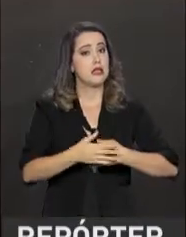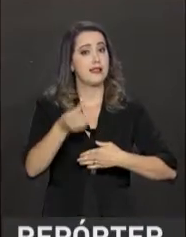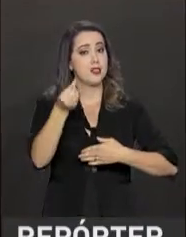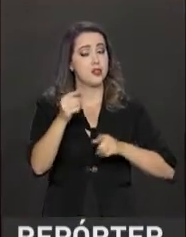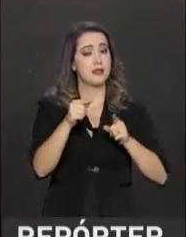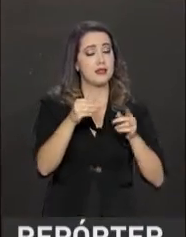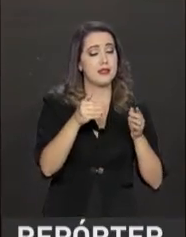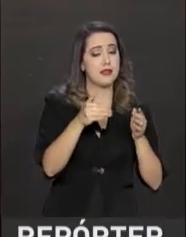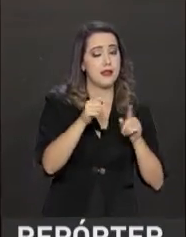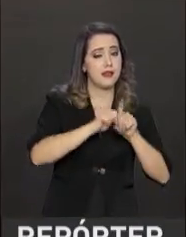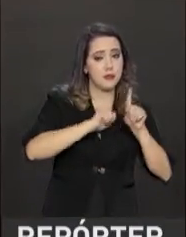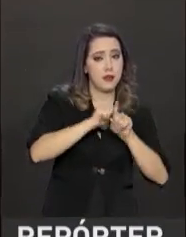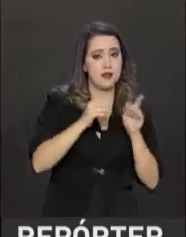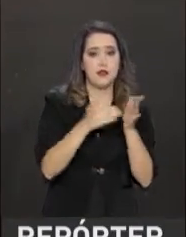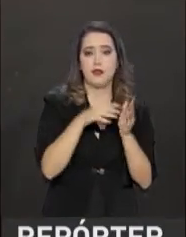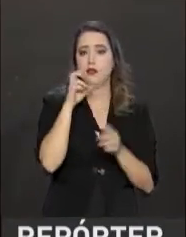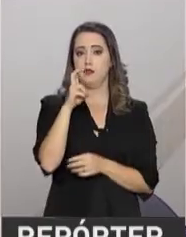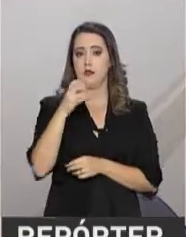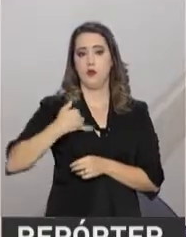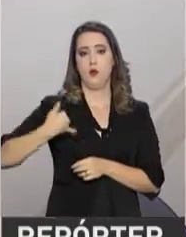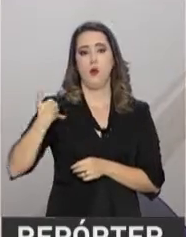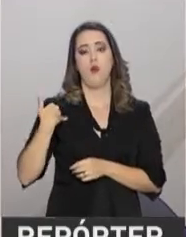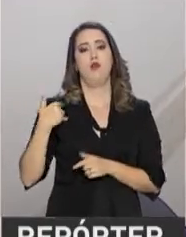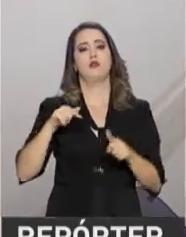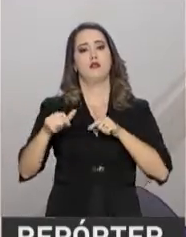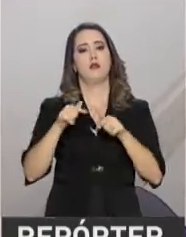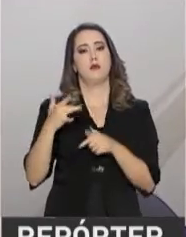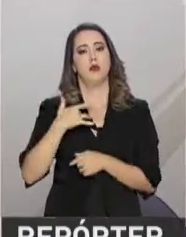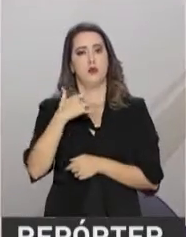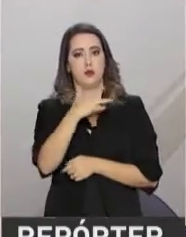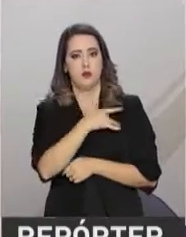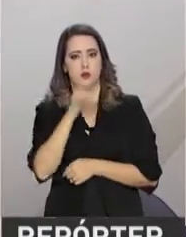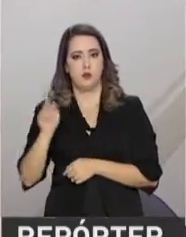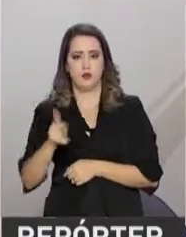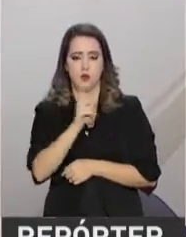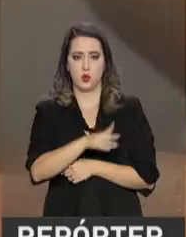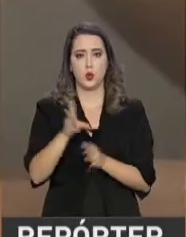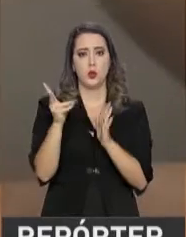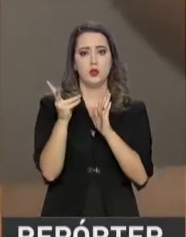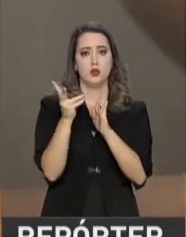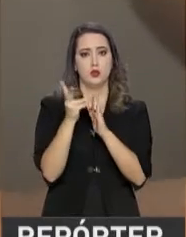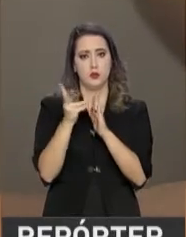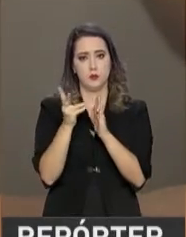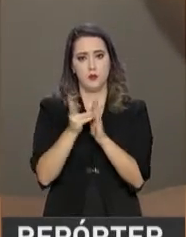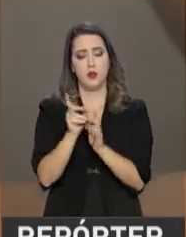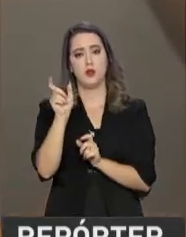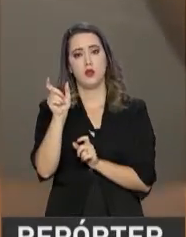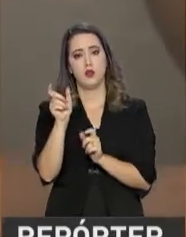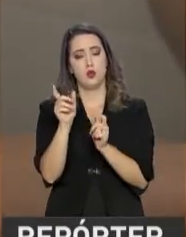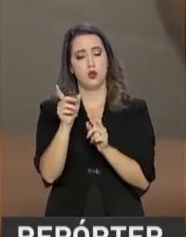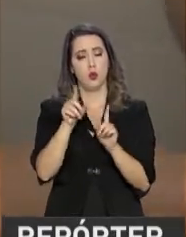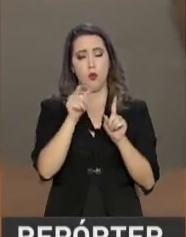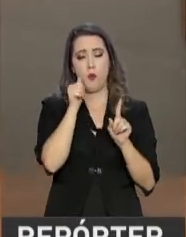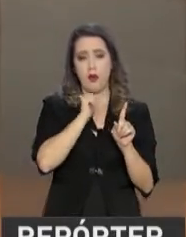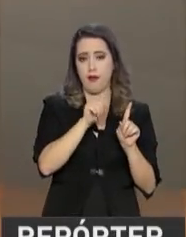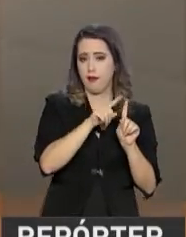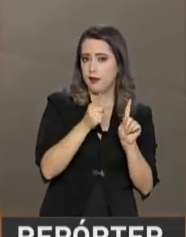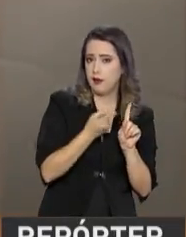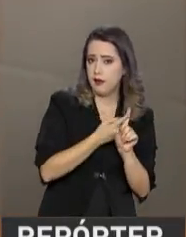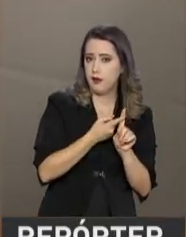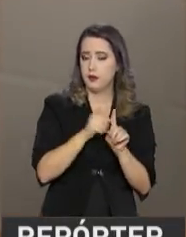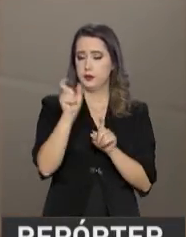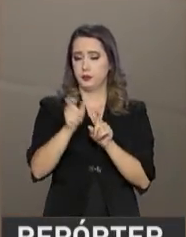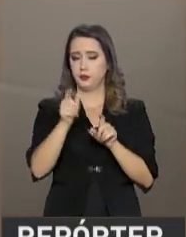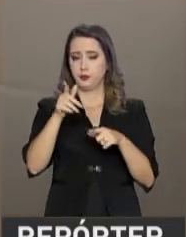trabalhadores de saúde professores indígenas gestantes pessoas privadas de liberdade e pessoas que trabalham nos